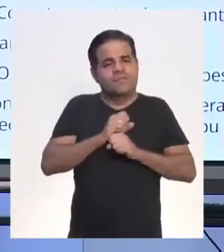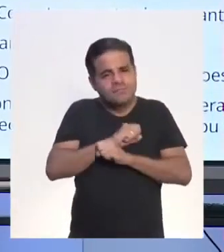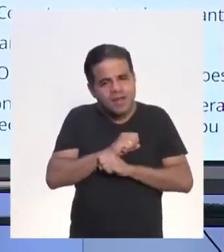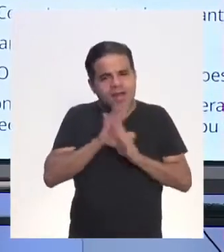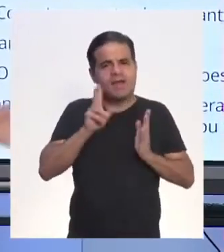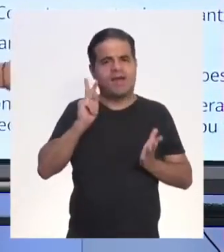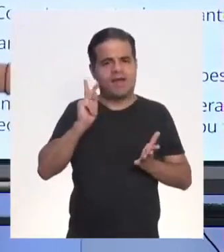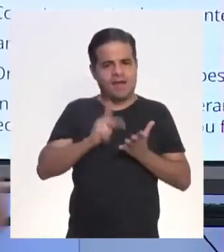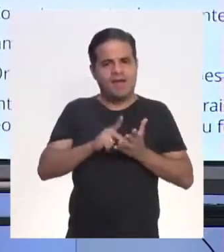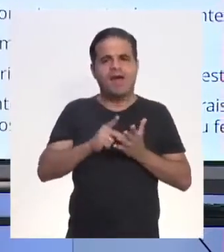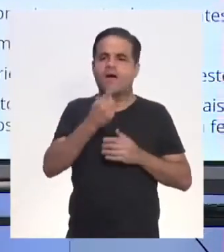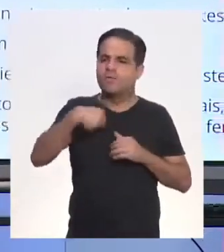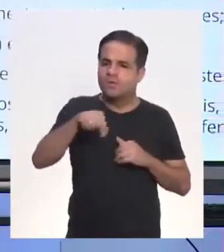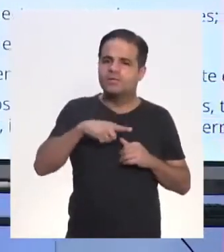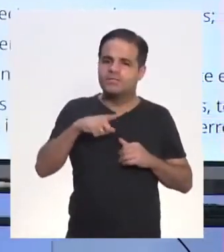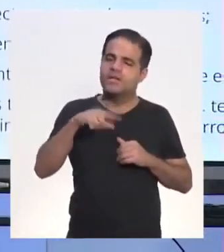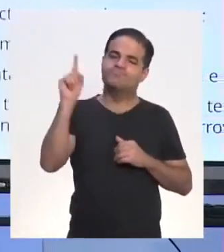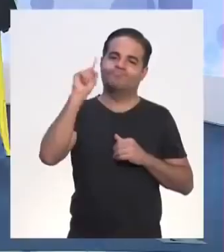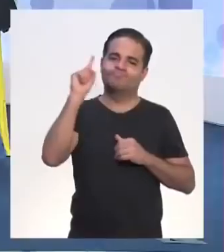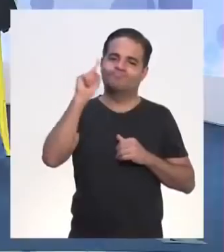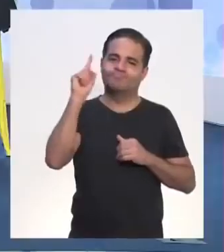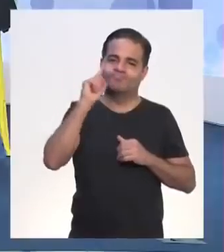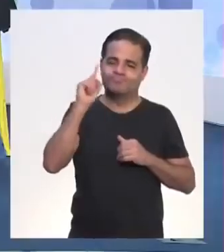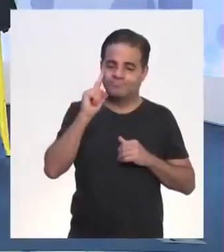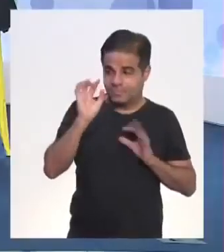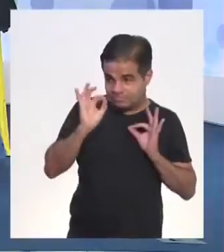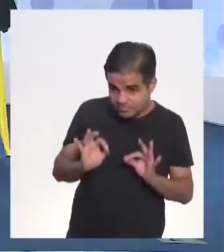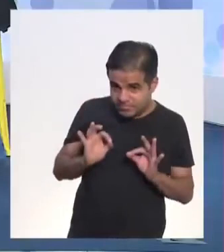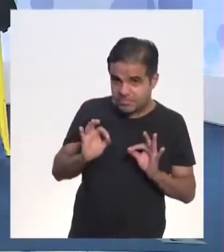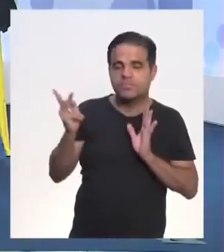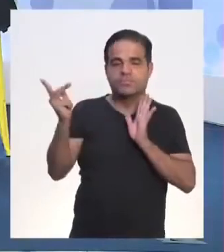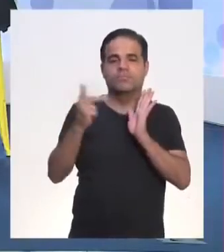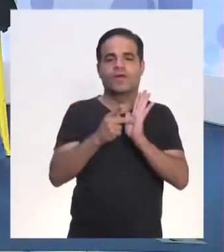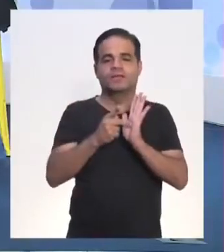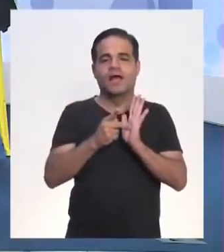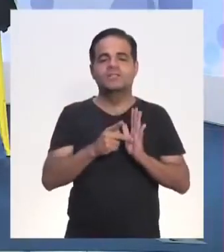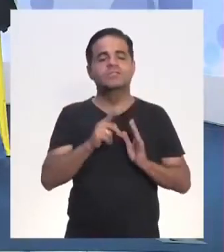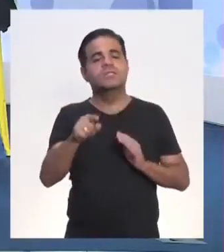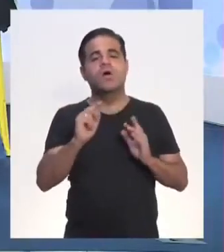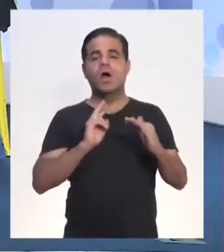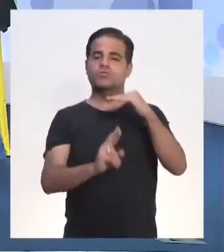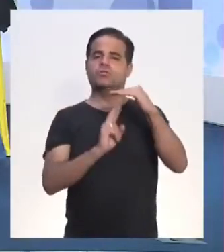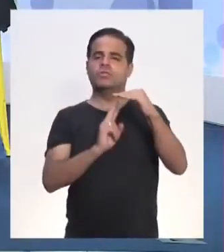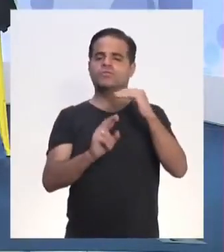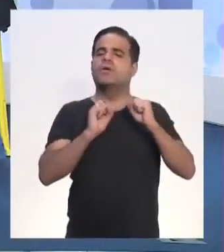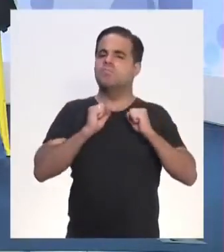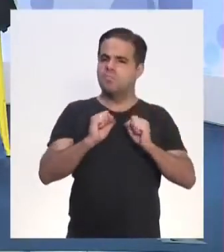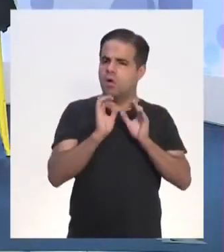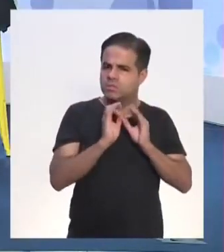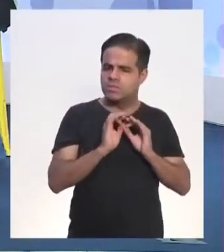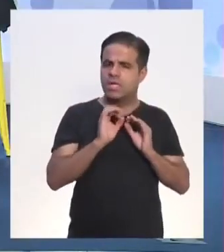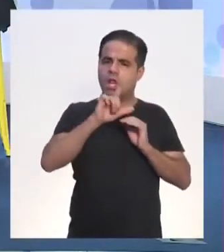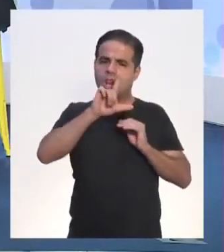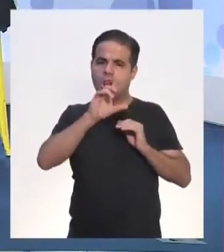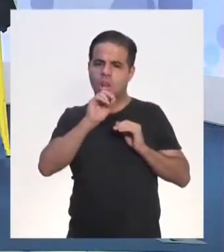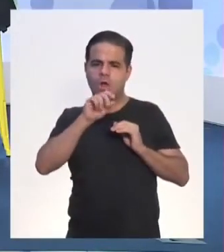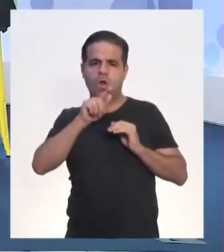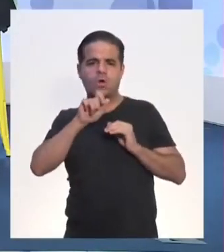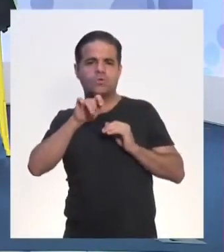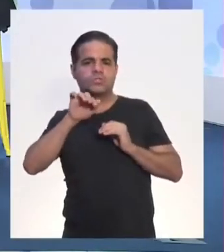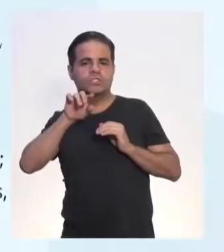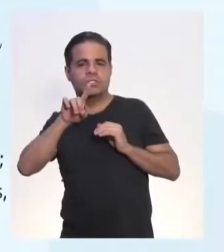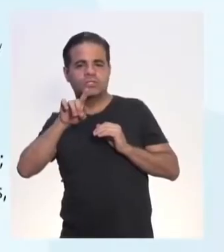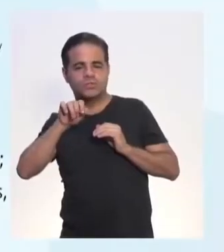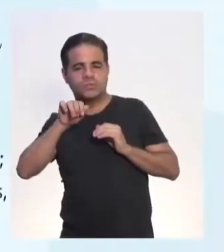tem no nosso cotidiano, na nossa vida, né, Ale? Verdade. Tá? Então, as rodovias podem ser longitudinal,